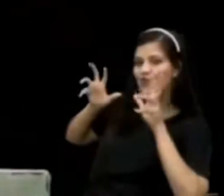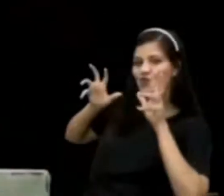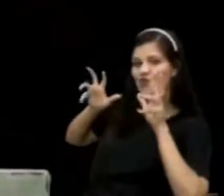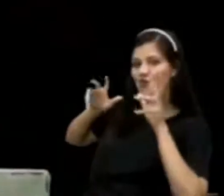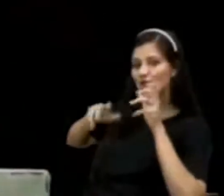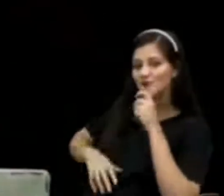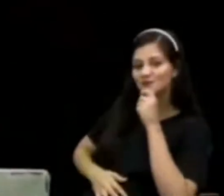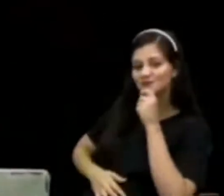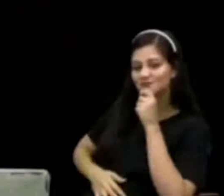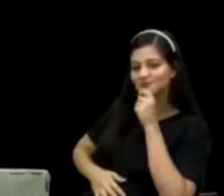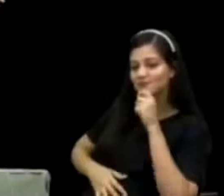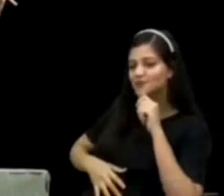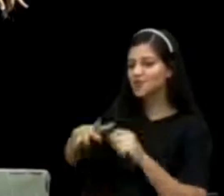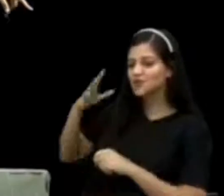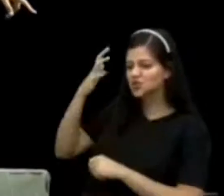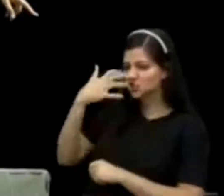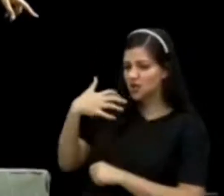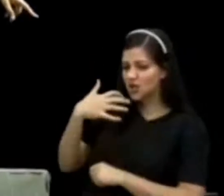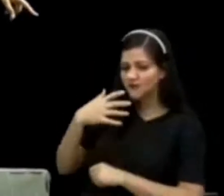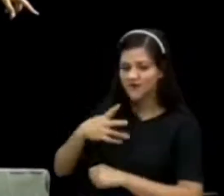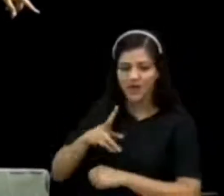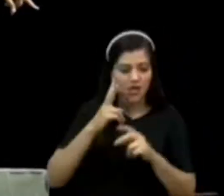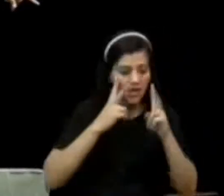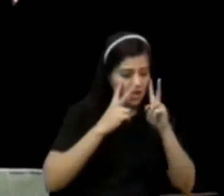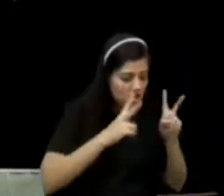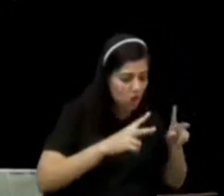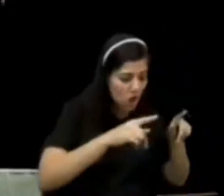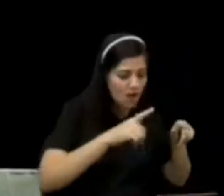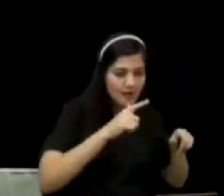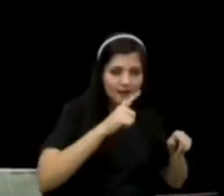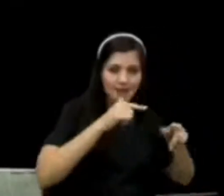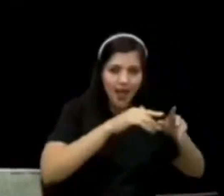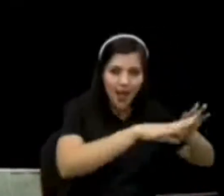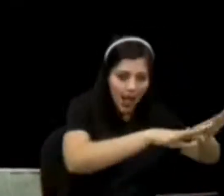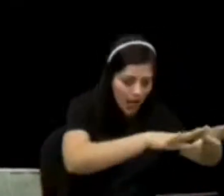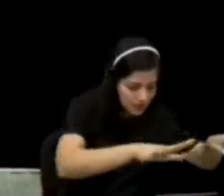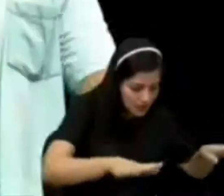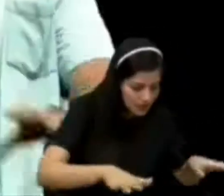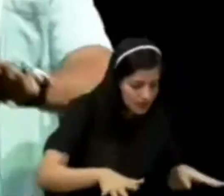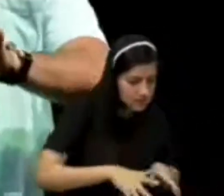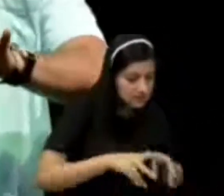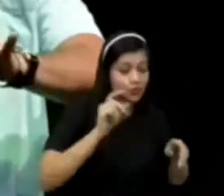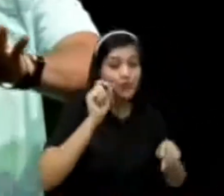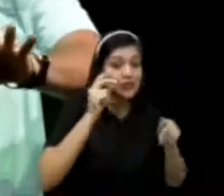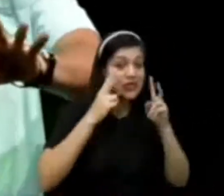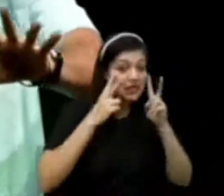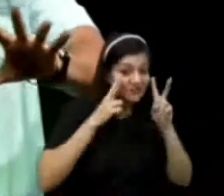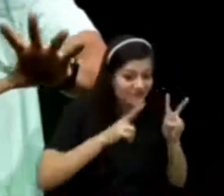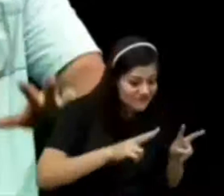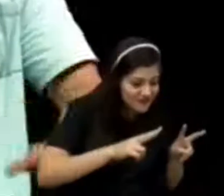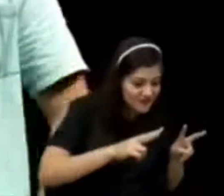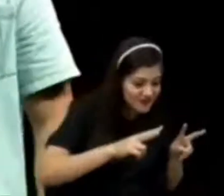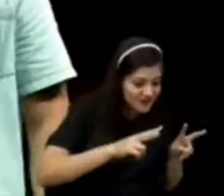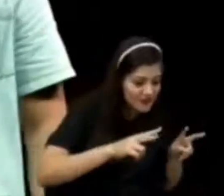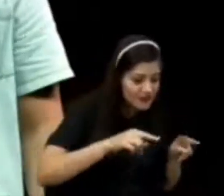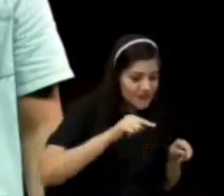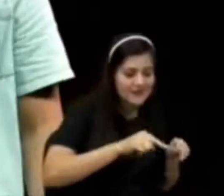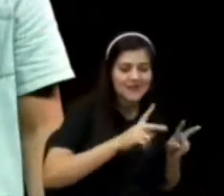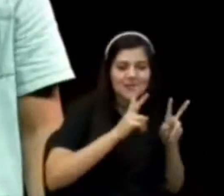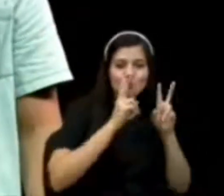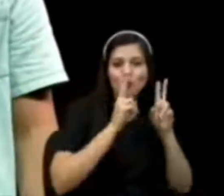né, de raiva, e olha no lago, e o que que ele vê? A imagem do pai